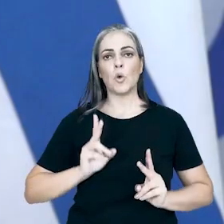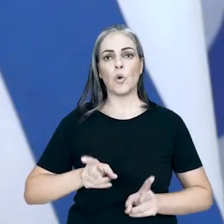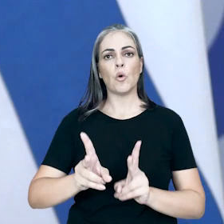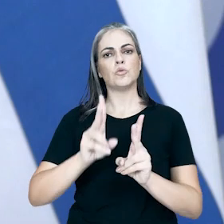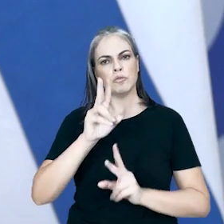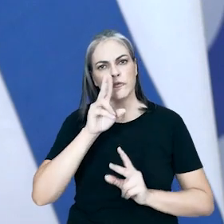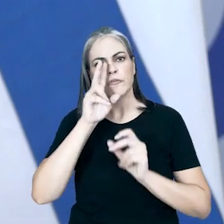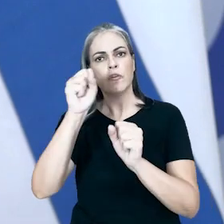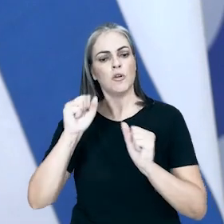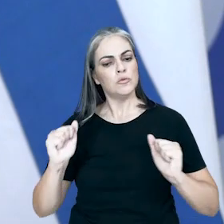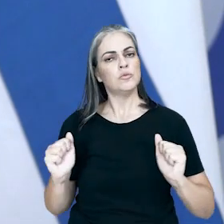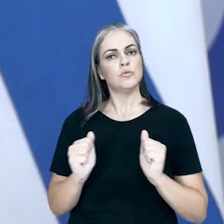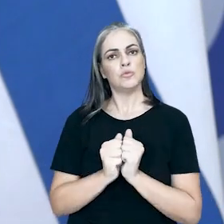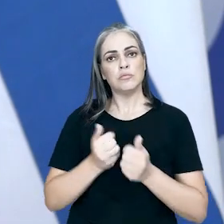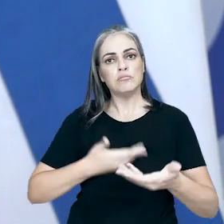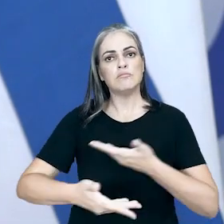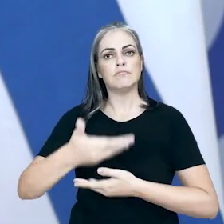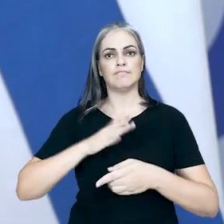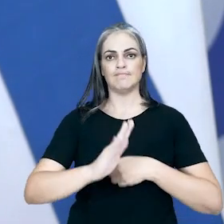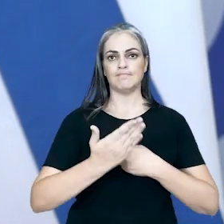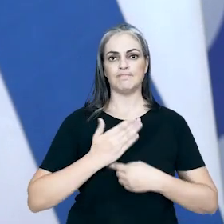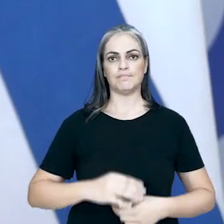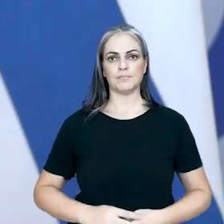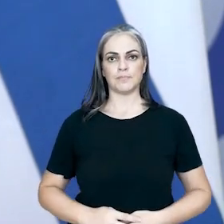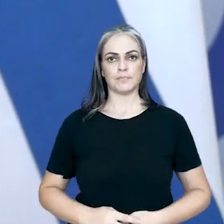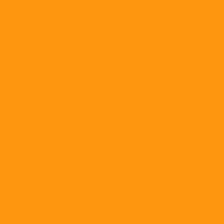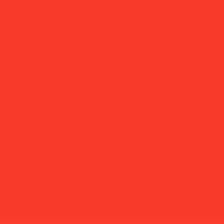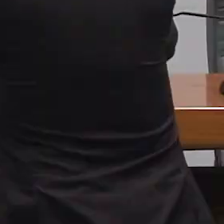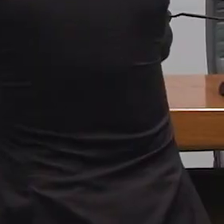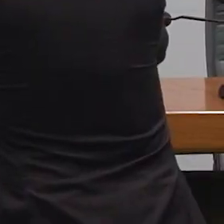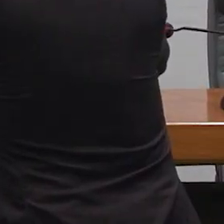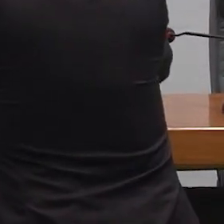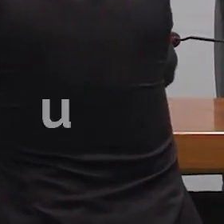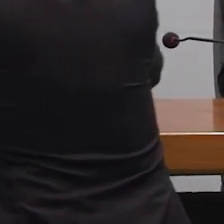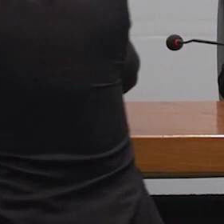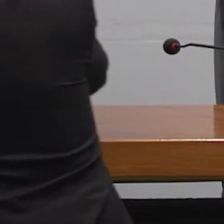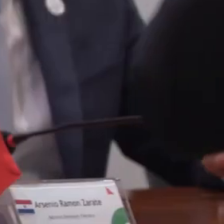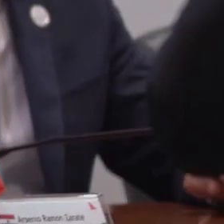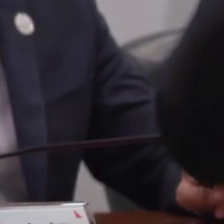dar continuidade e intensificarmos juntos a cooperação.